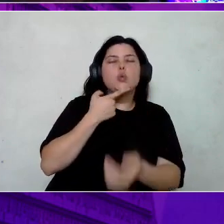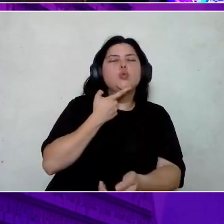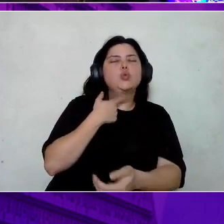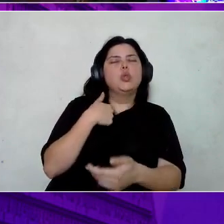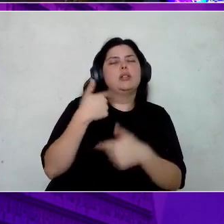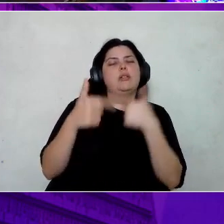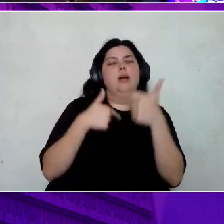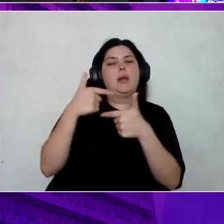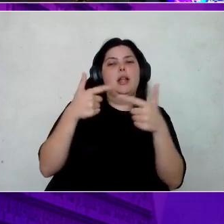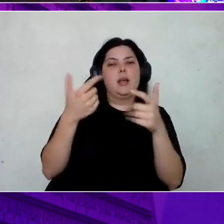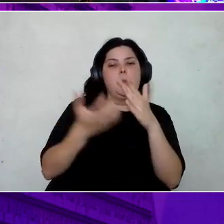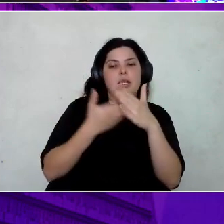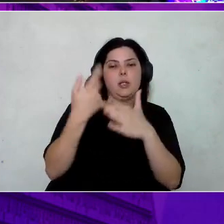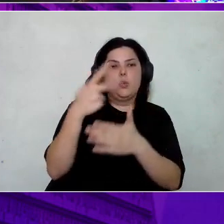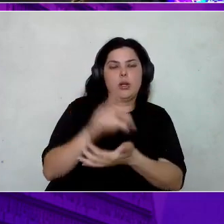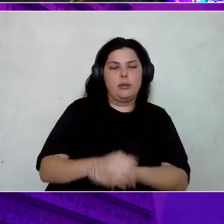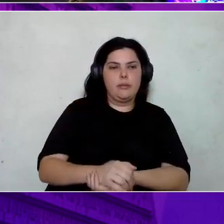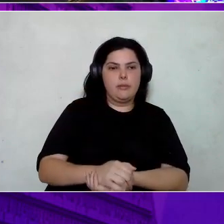empresa.